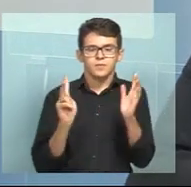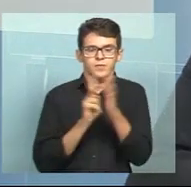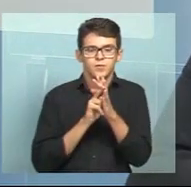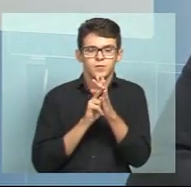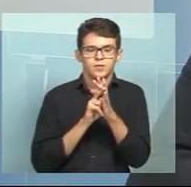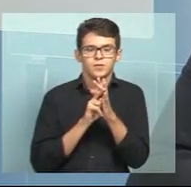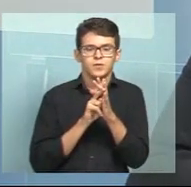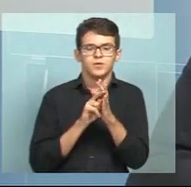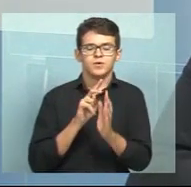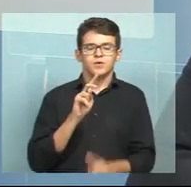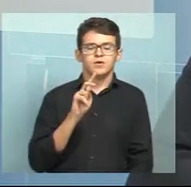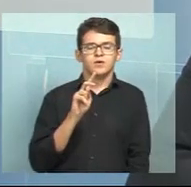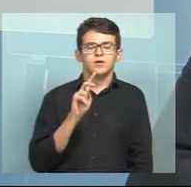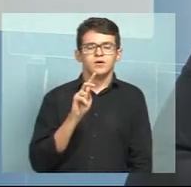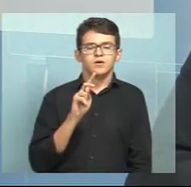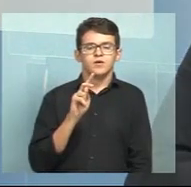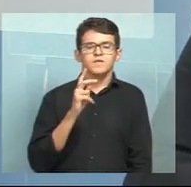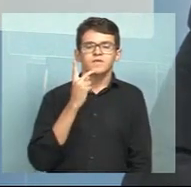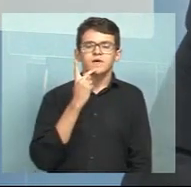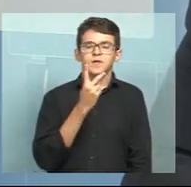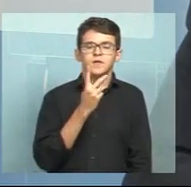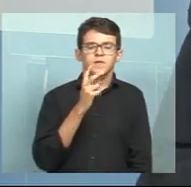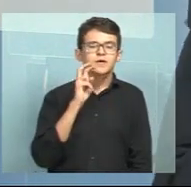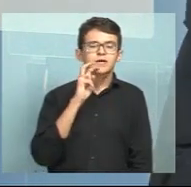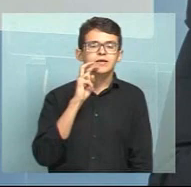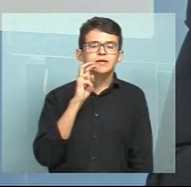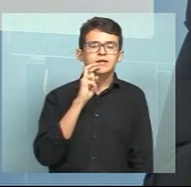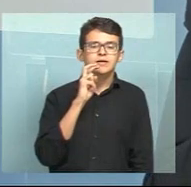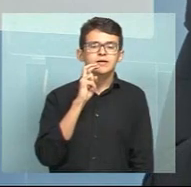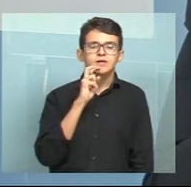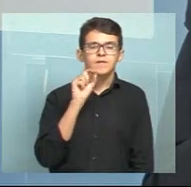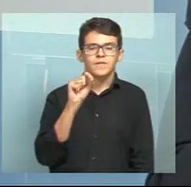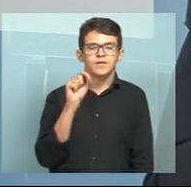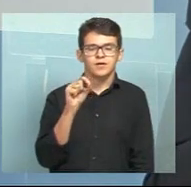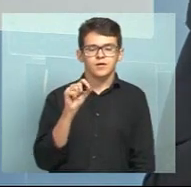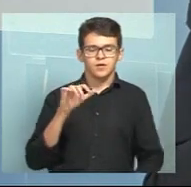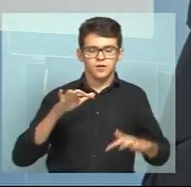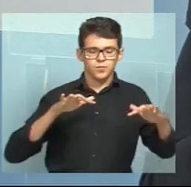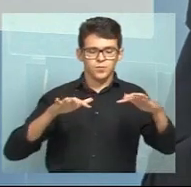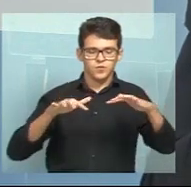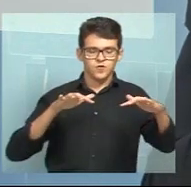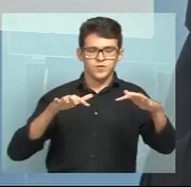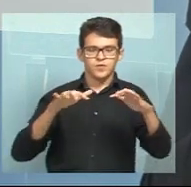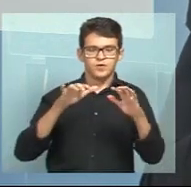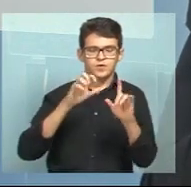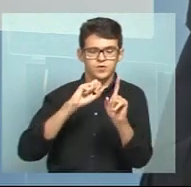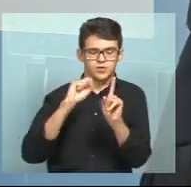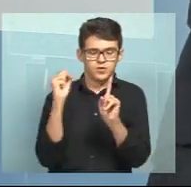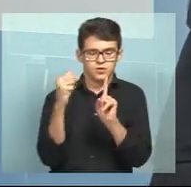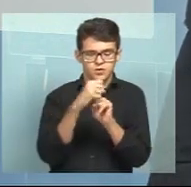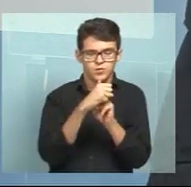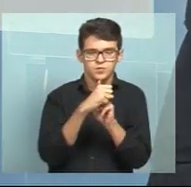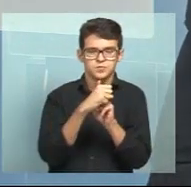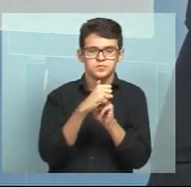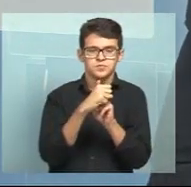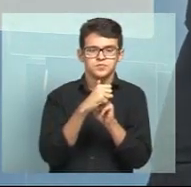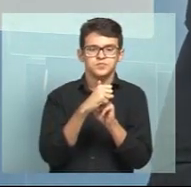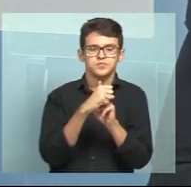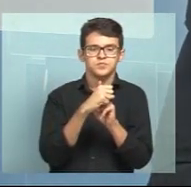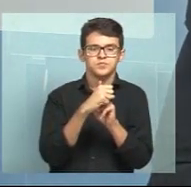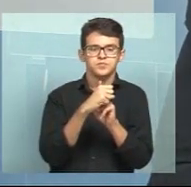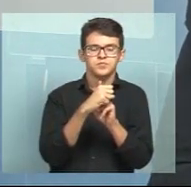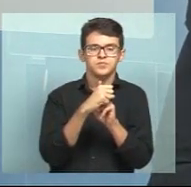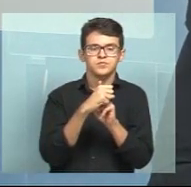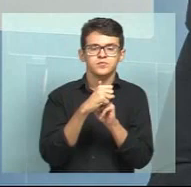Pedro Stedley, disse nesta quinta-feira que os movimentos sociais... Estou lendo aqui... Saiu agora, e bem quietinho, que os